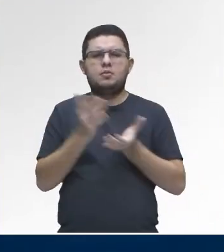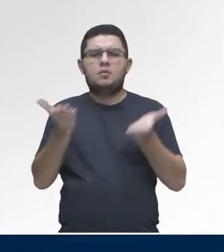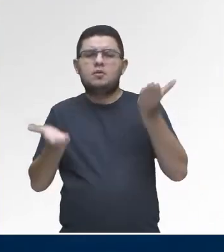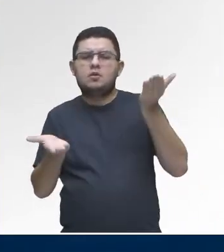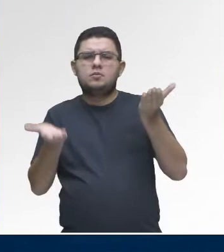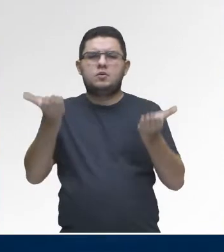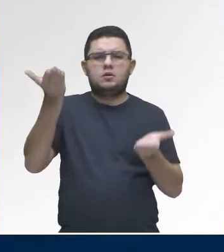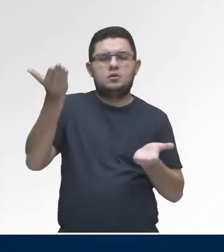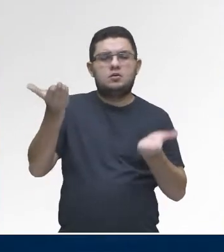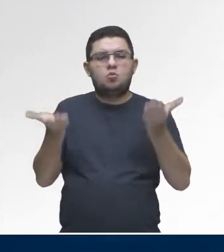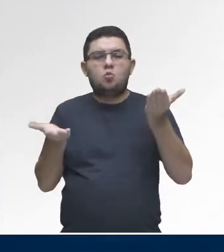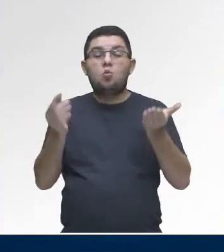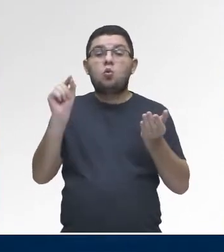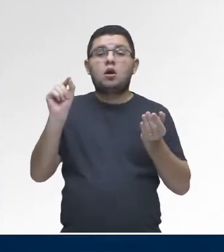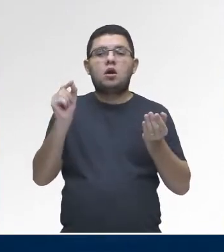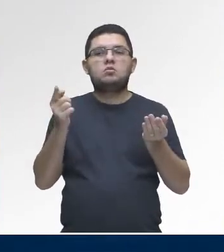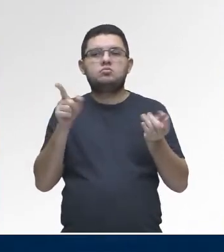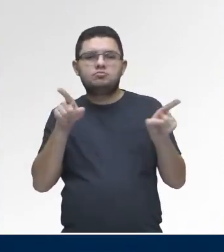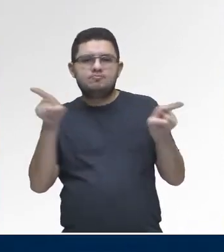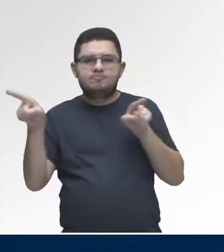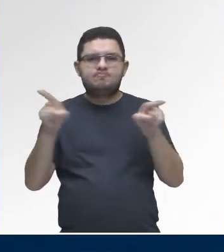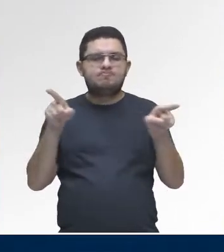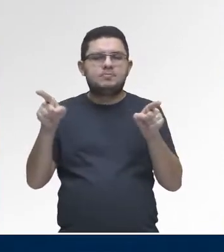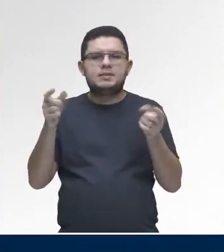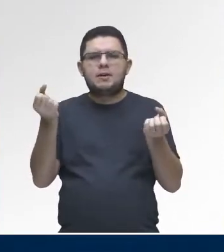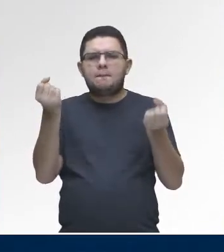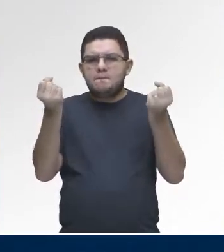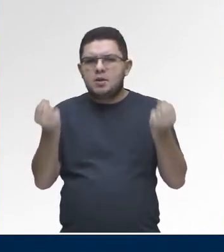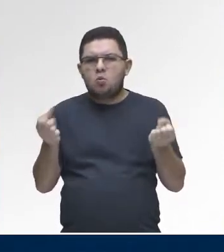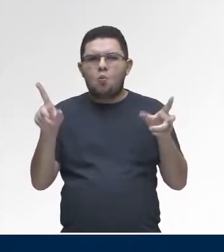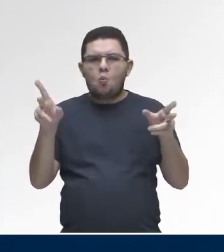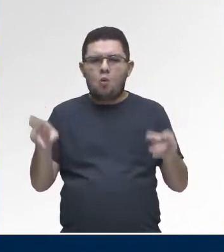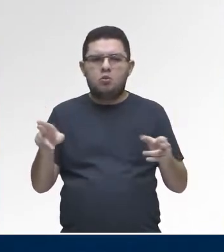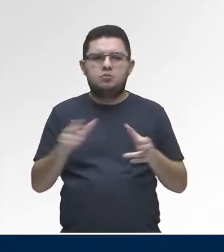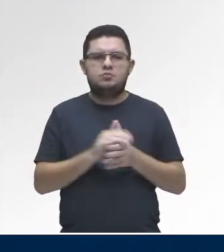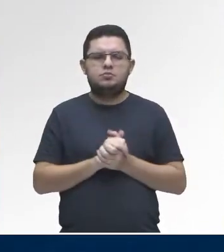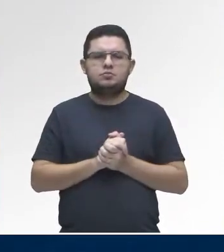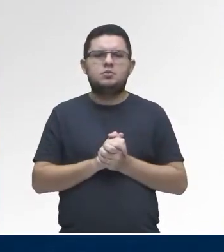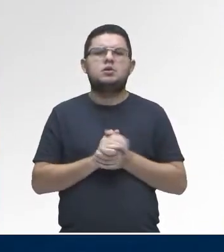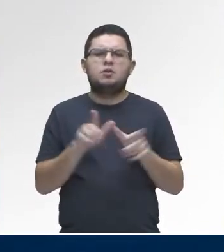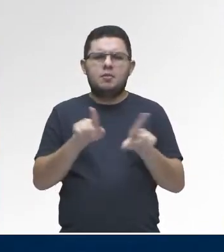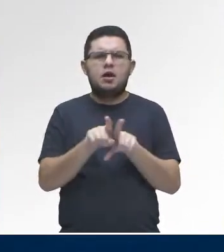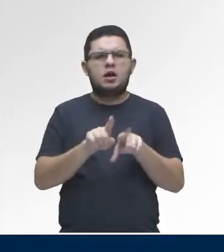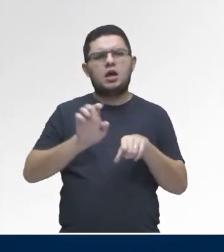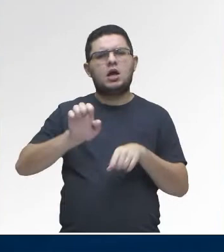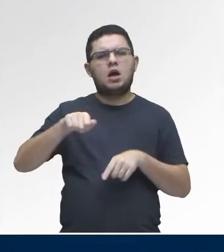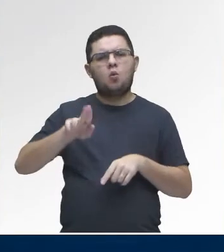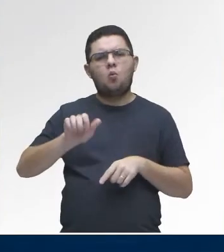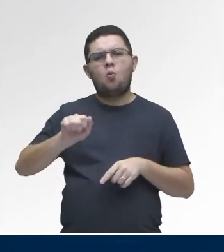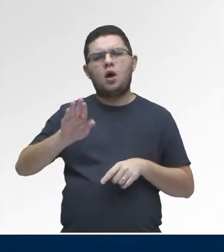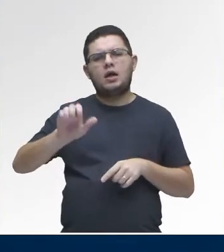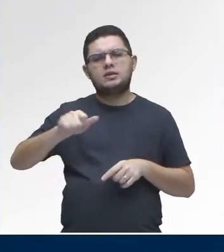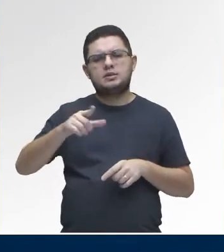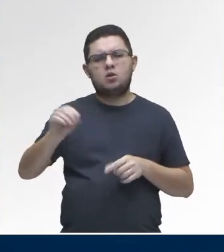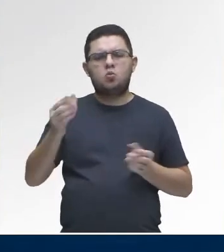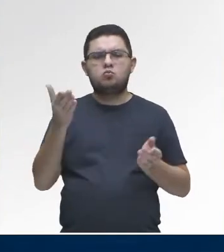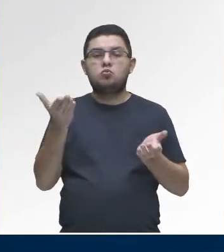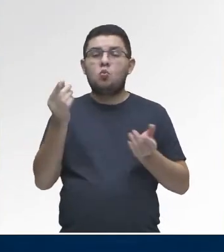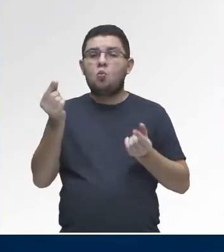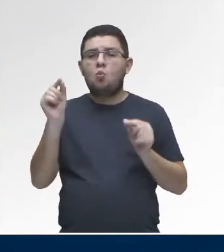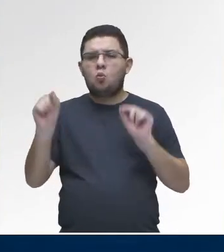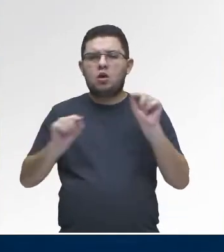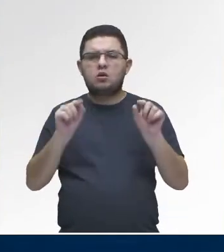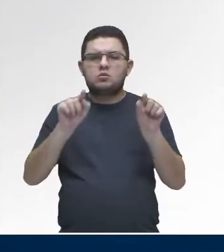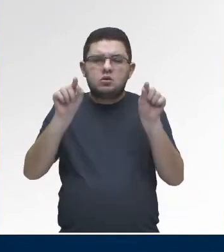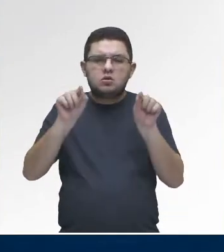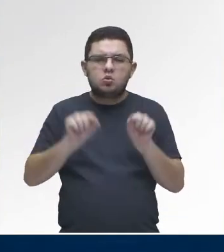que os dois lados tenham o mesmo peso. E na equação acontece o mesmo. Podemos comparar a resolução de uma equação com o ato de colocar uma